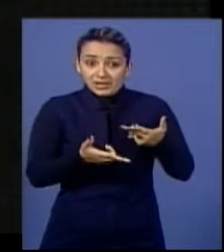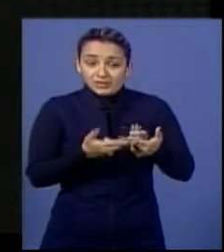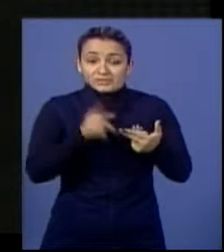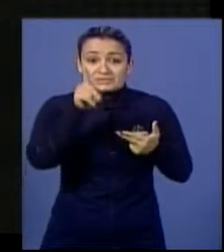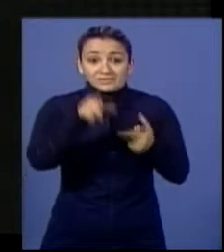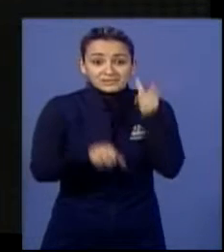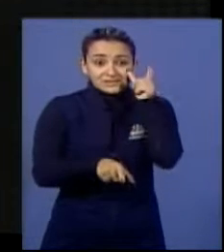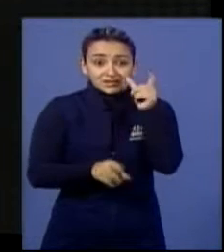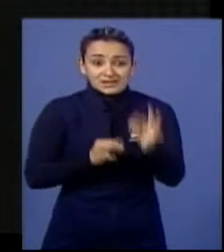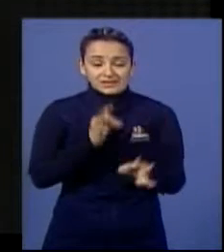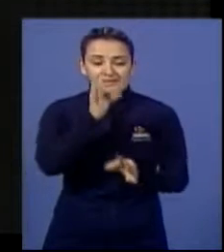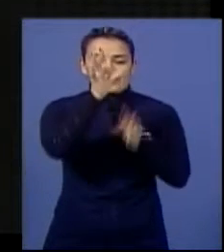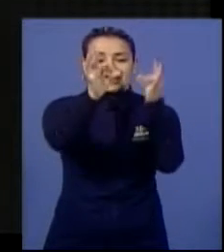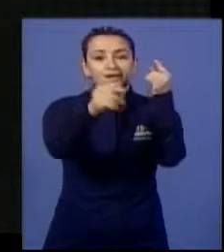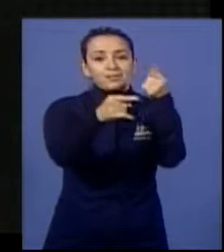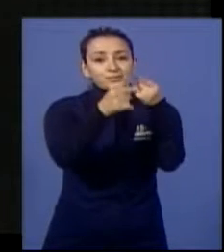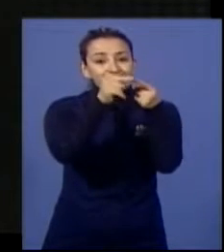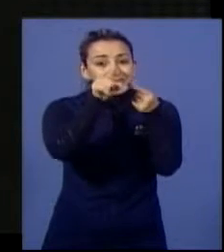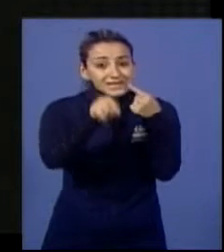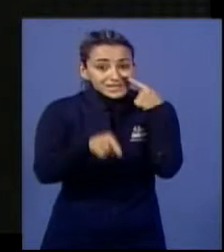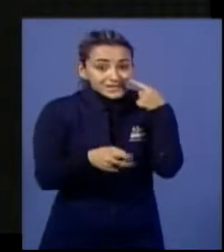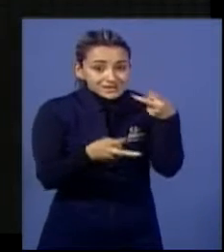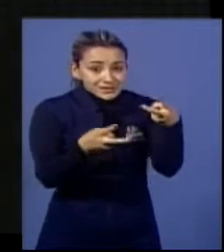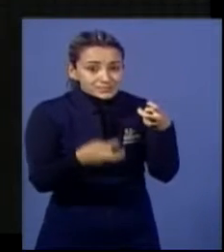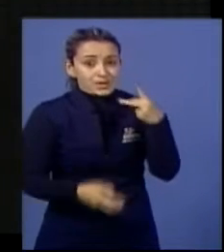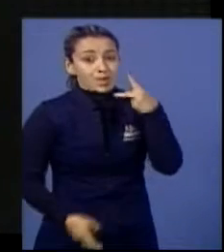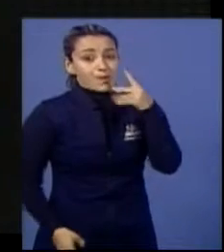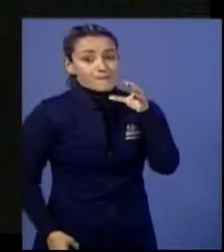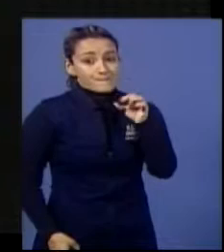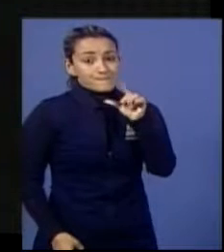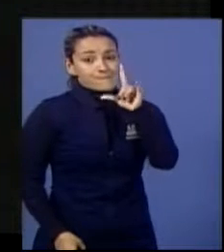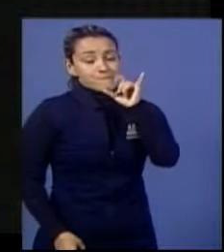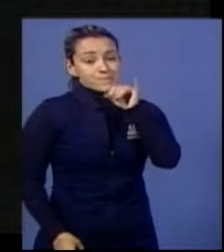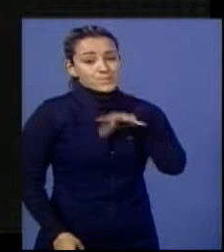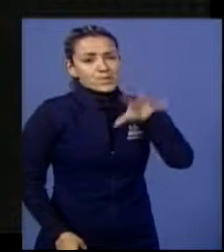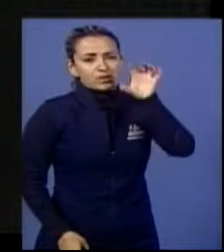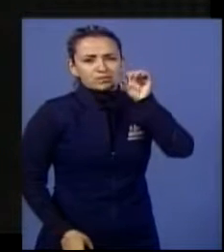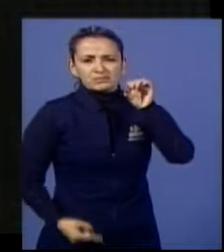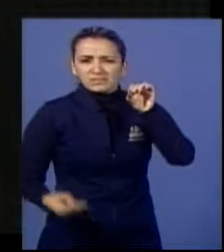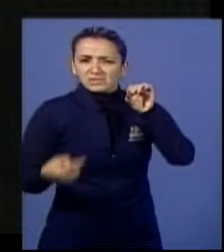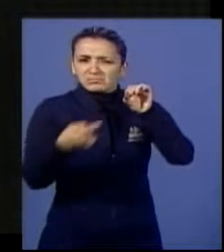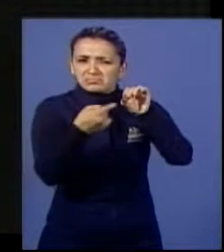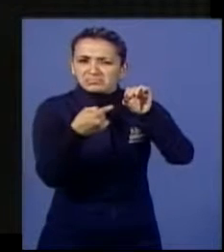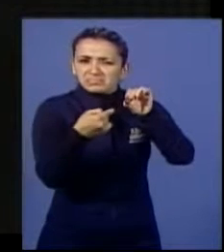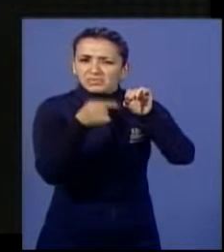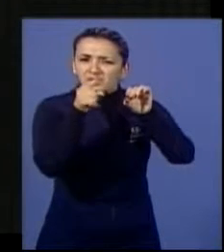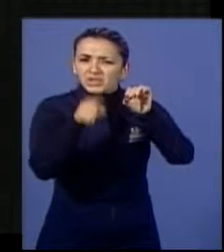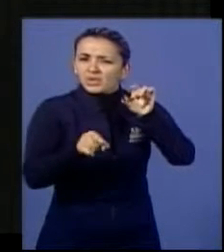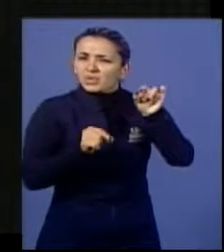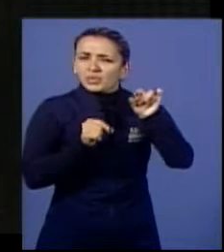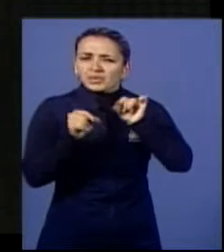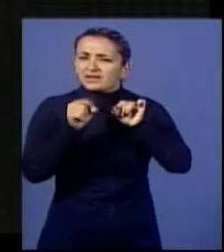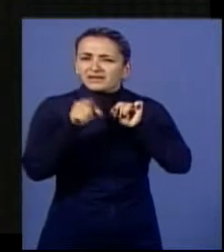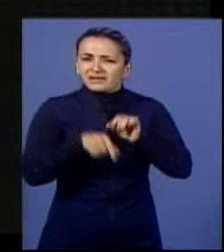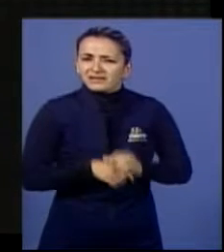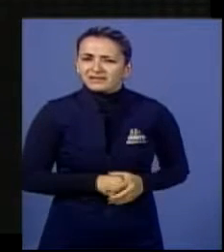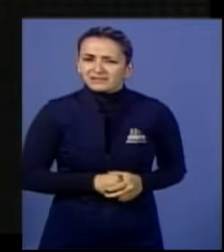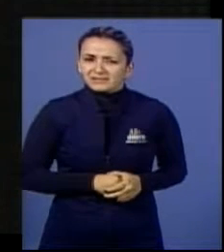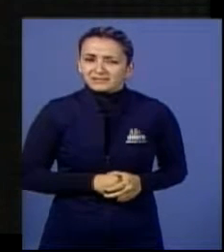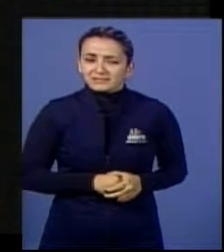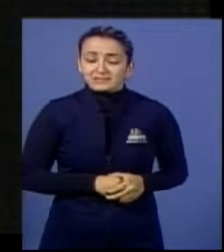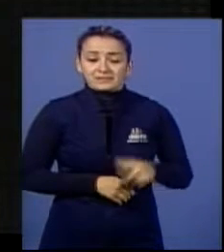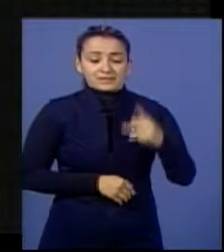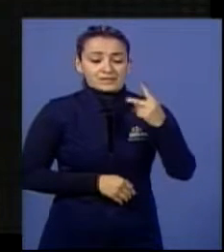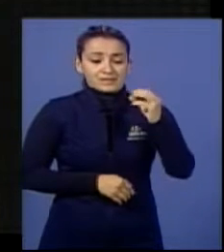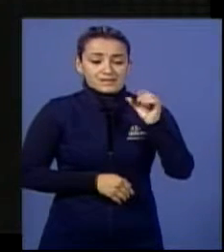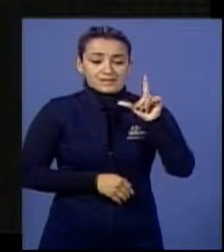polímero biodegradável e bioabsorvente. Mas o que é um polímero, hein? Eu sei que poli é muito, o resto